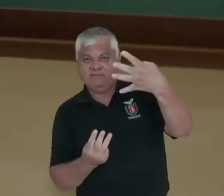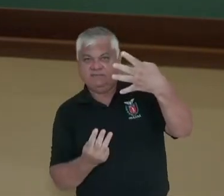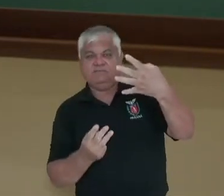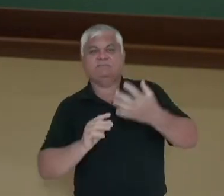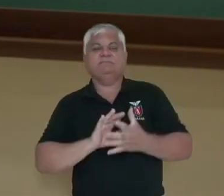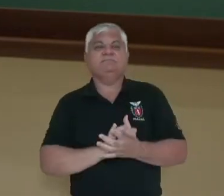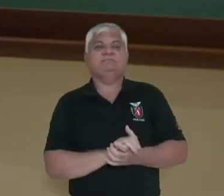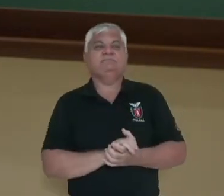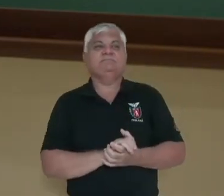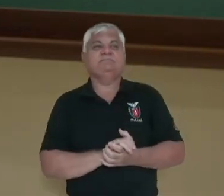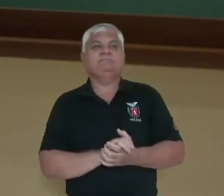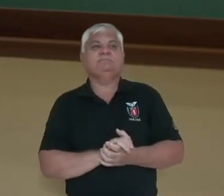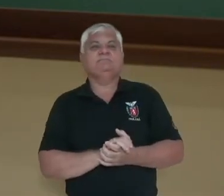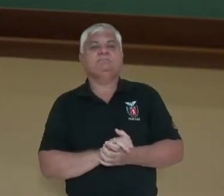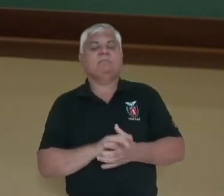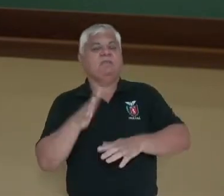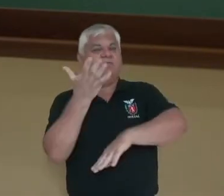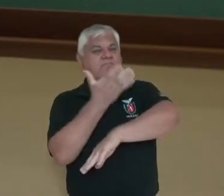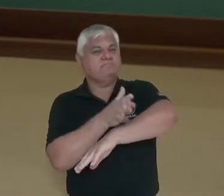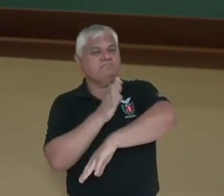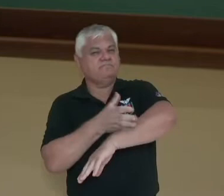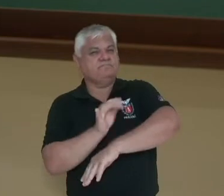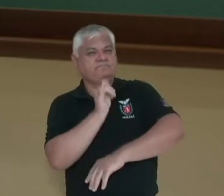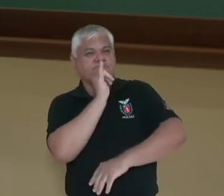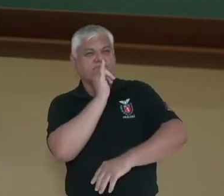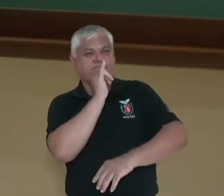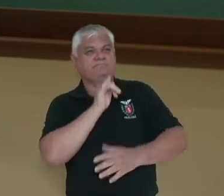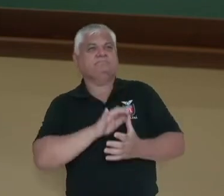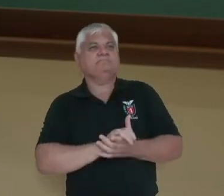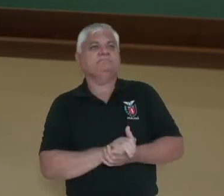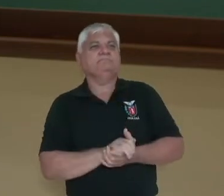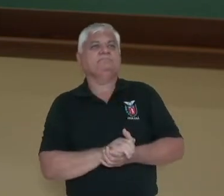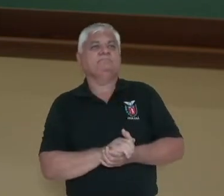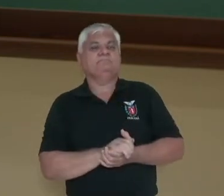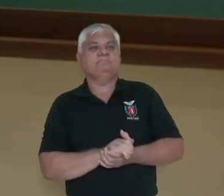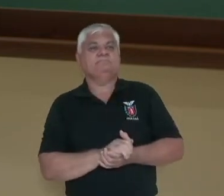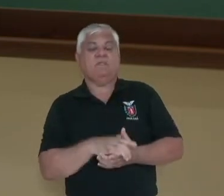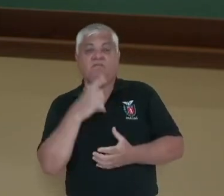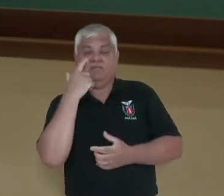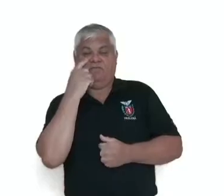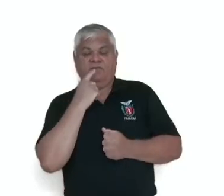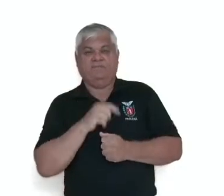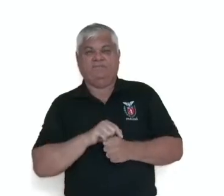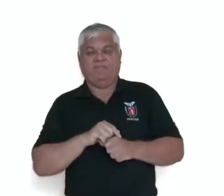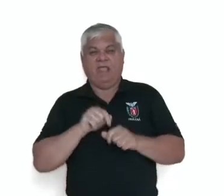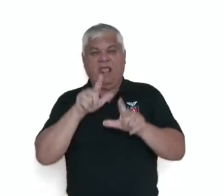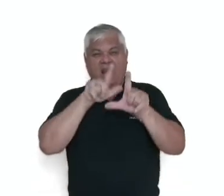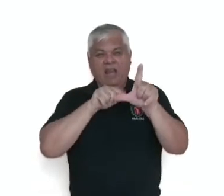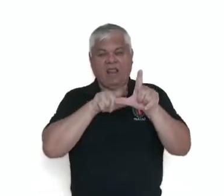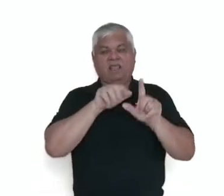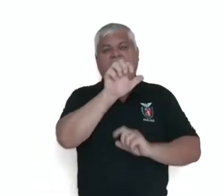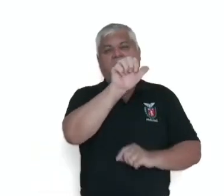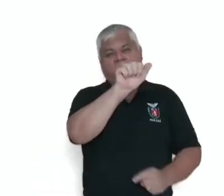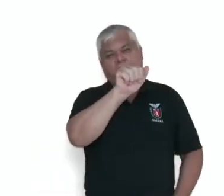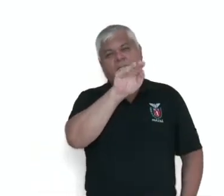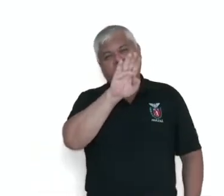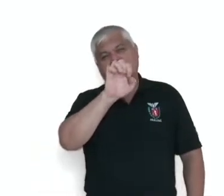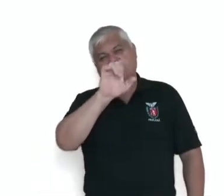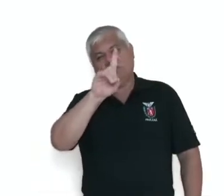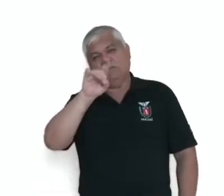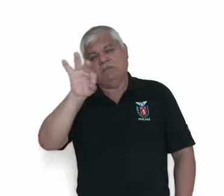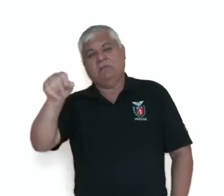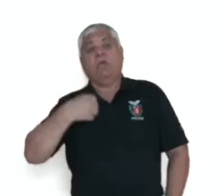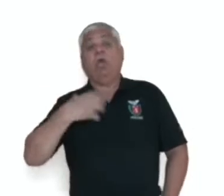colunas. Agora, um exemplo, pessoal. Ao associarmos as letras do alfabeto aos